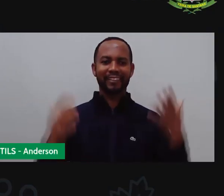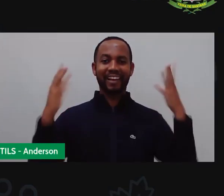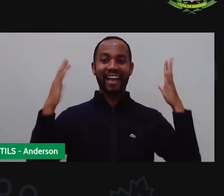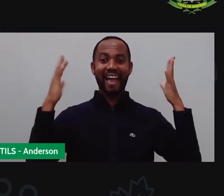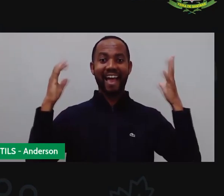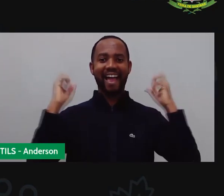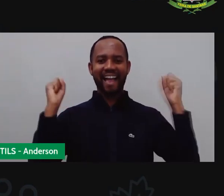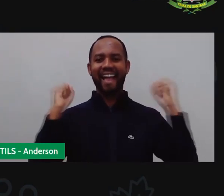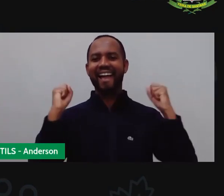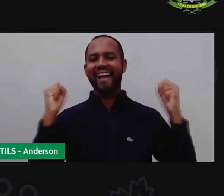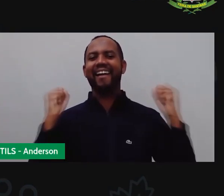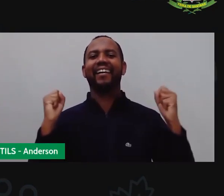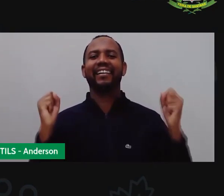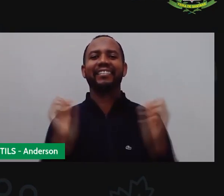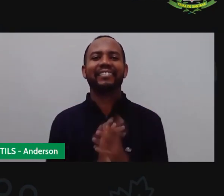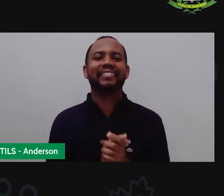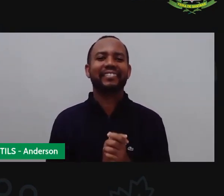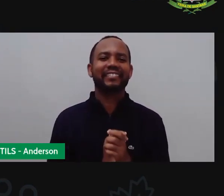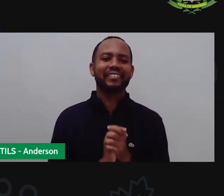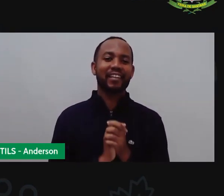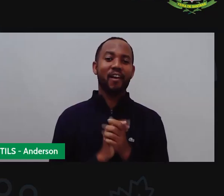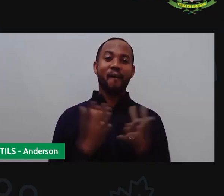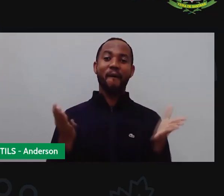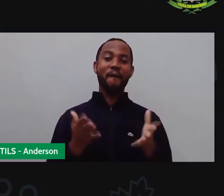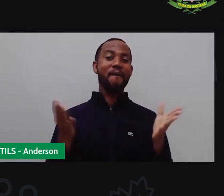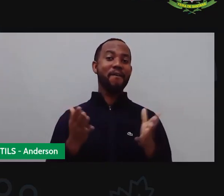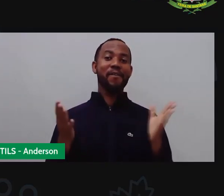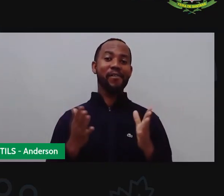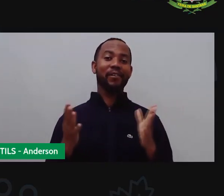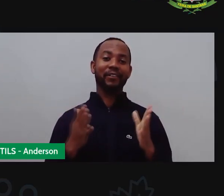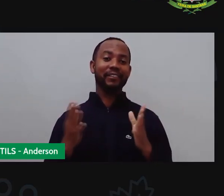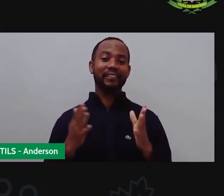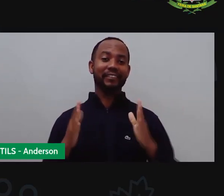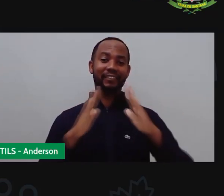Chegou, gente! Nossa aula de número